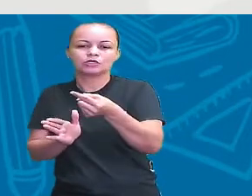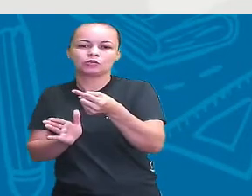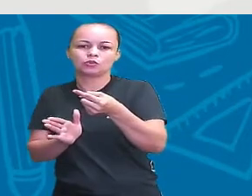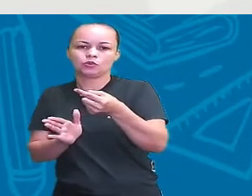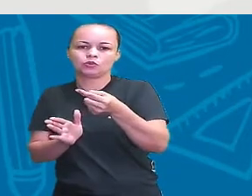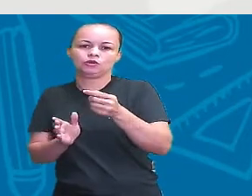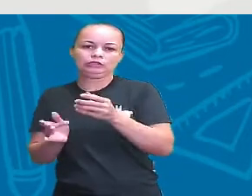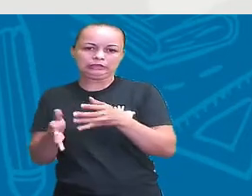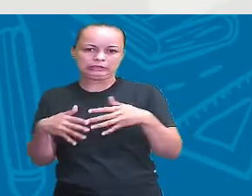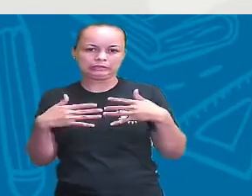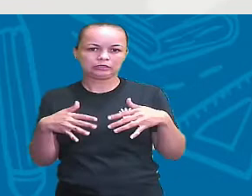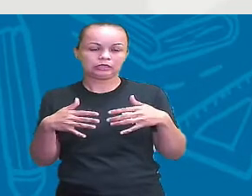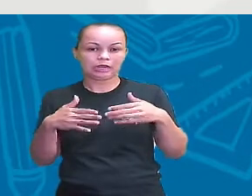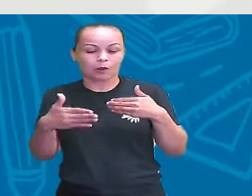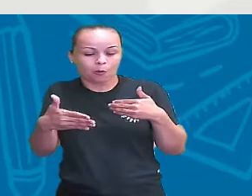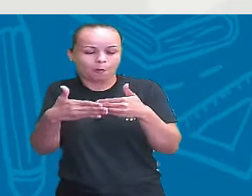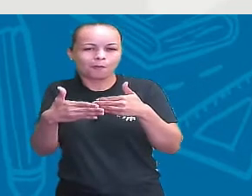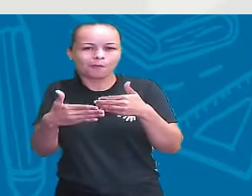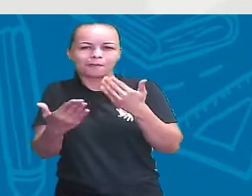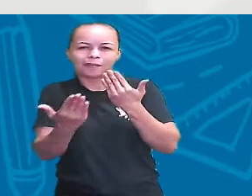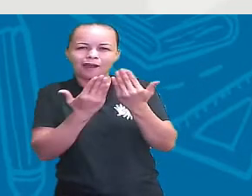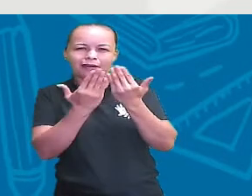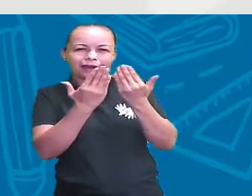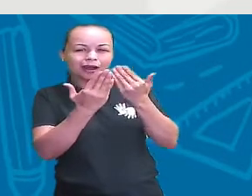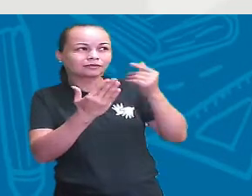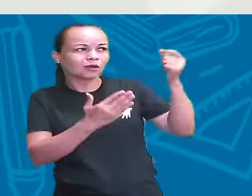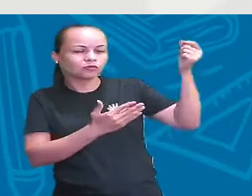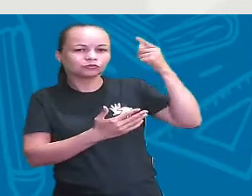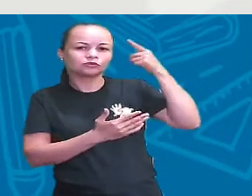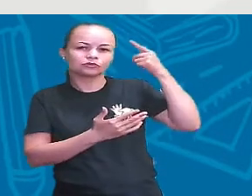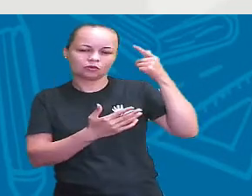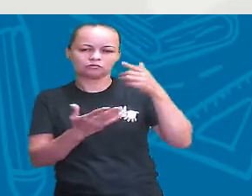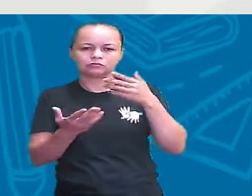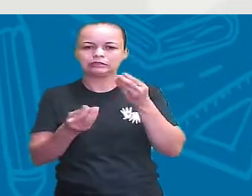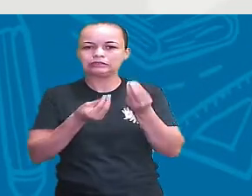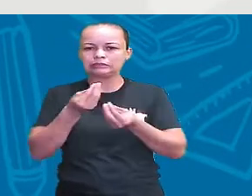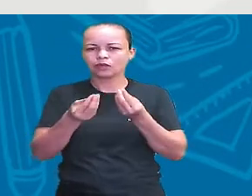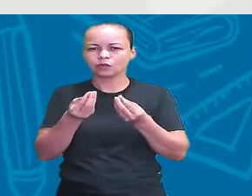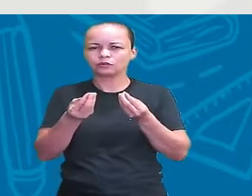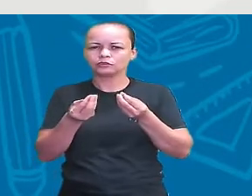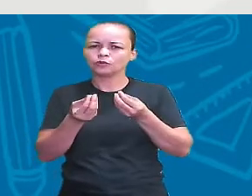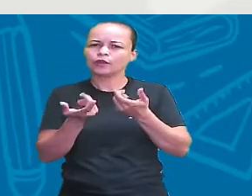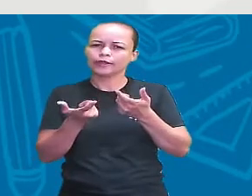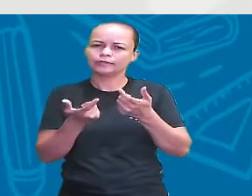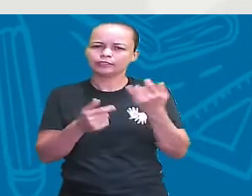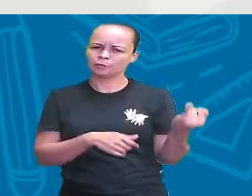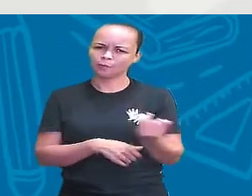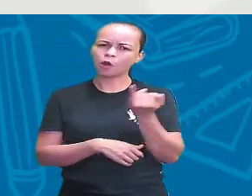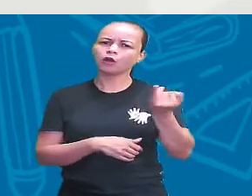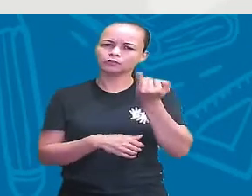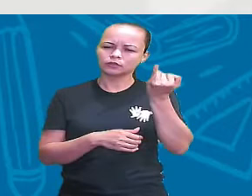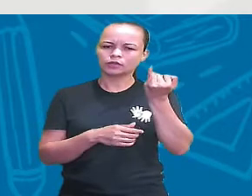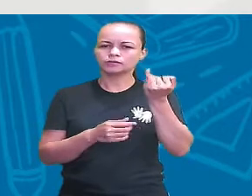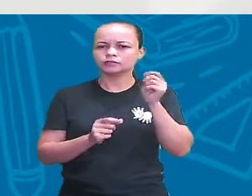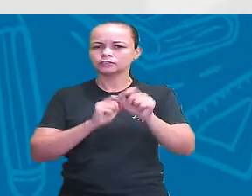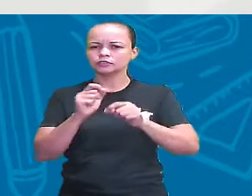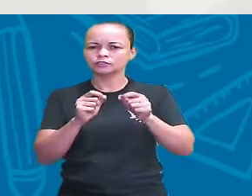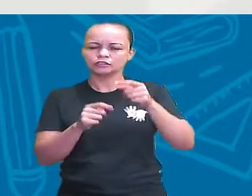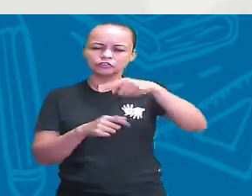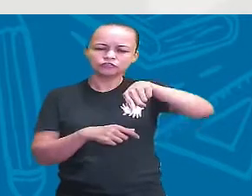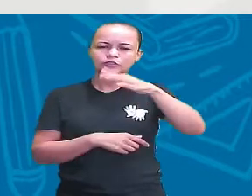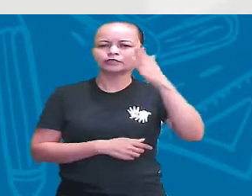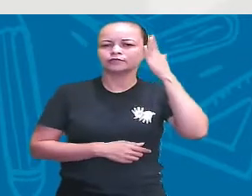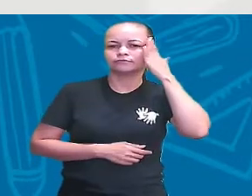coisa comparada ao Sol. Então vê como essas informações são de uma relevância gigantesca para a forma de você metabolizar